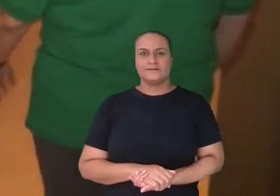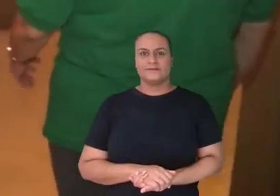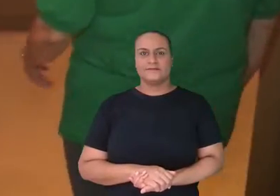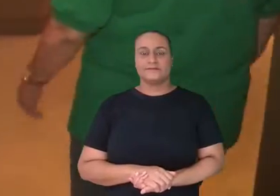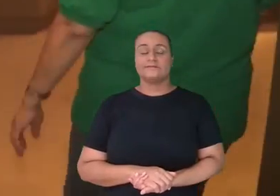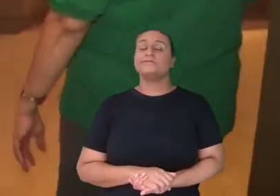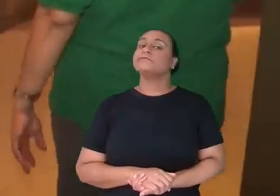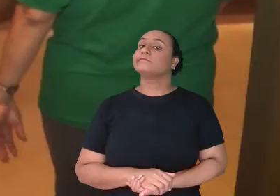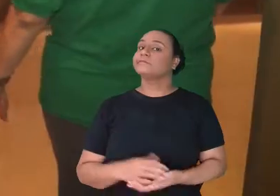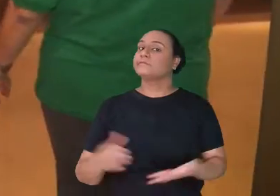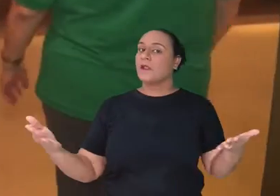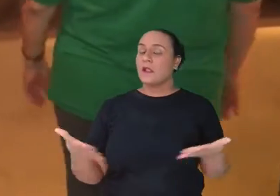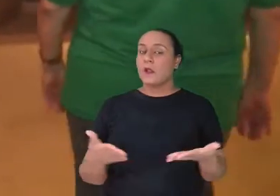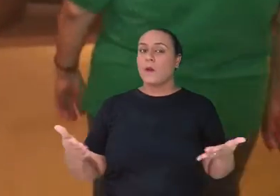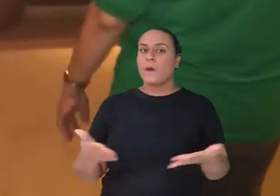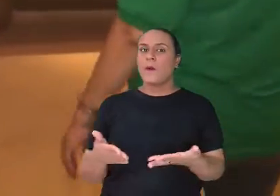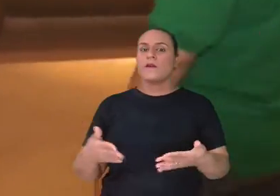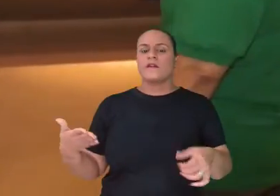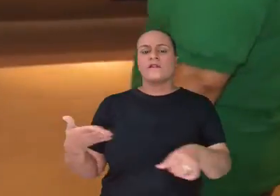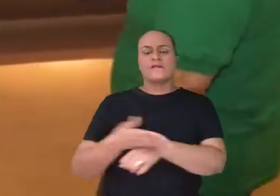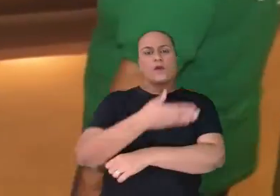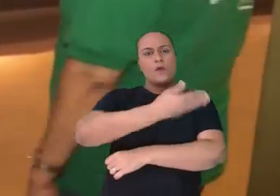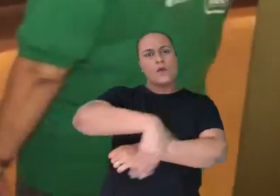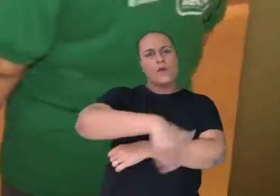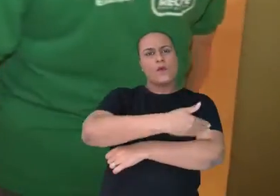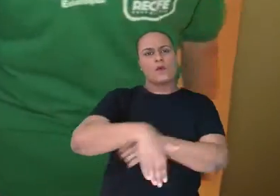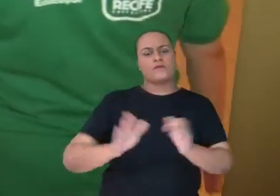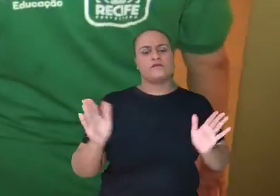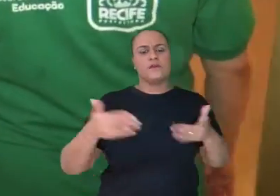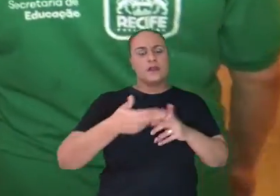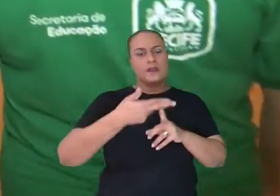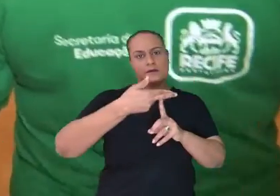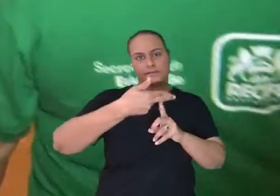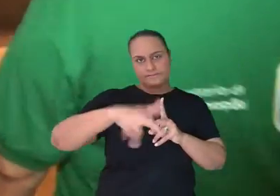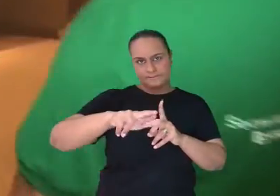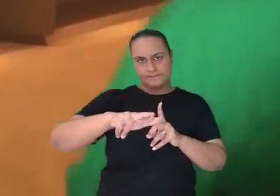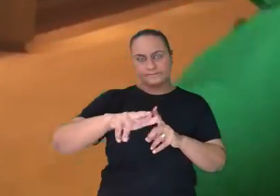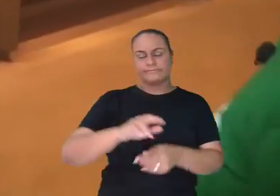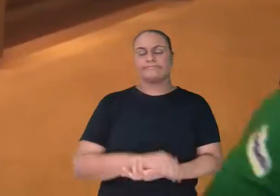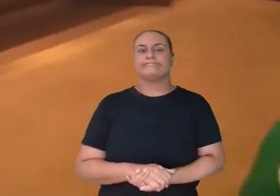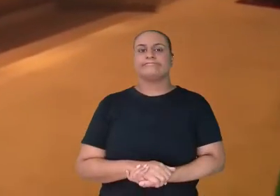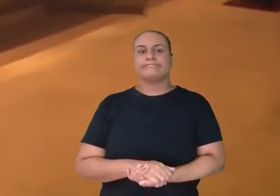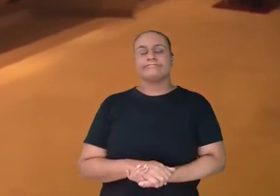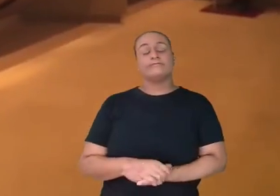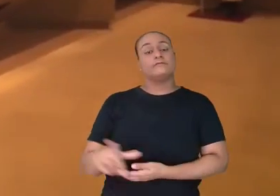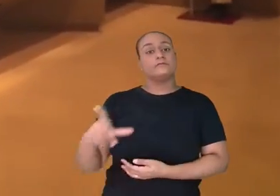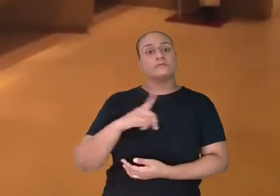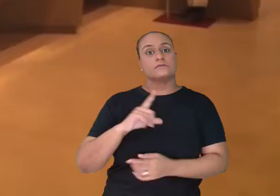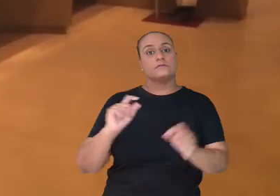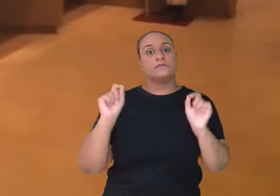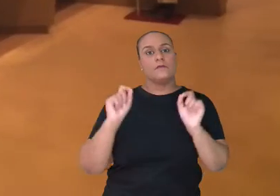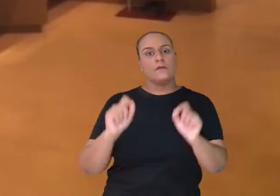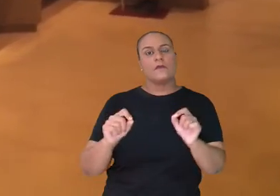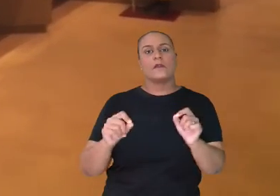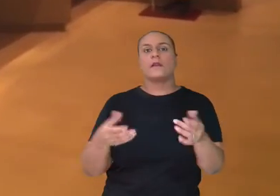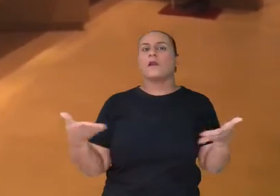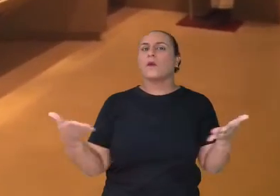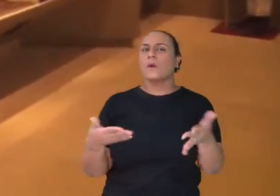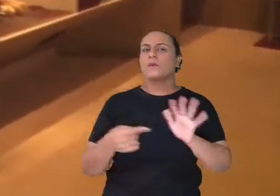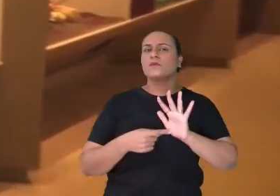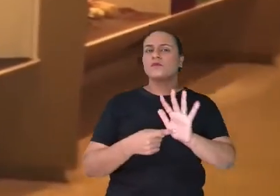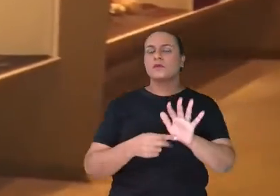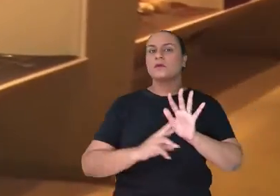Aqui a gente se encaminha para um corredor dedicado à religiosidade. Aqui a gente tem, nesse primeiro momento,